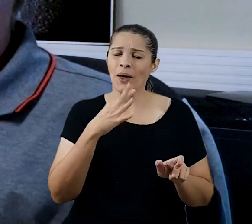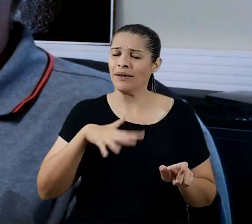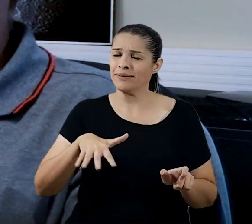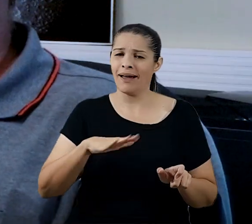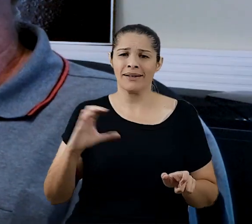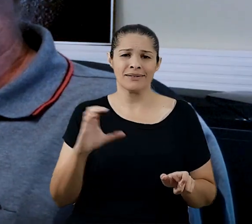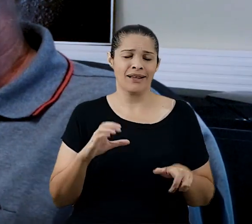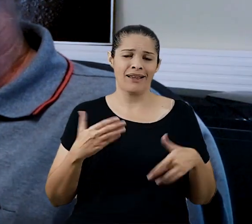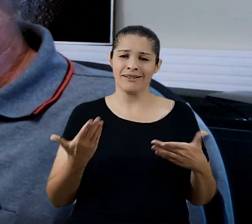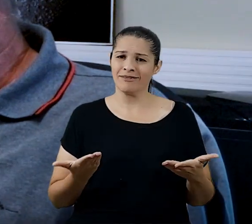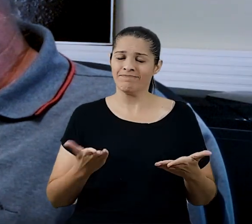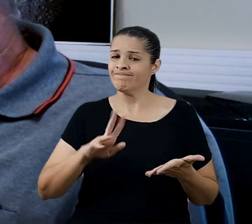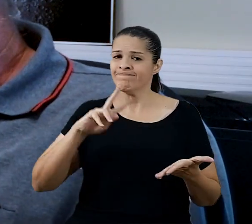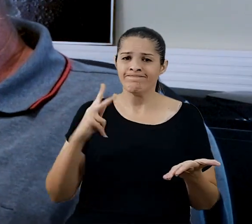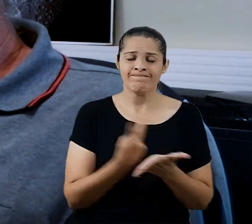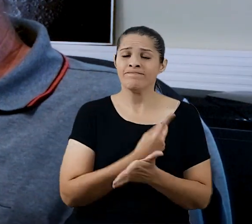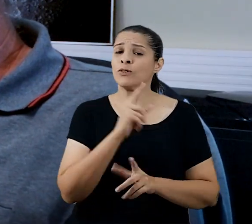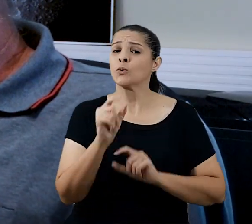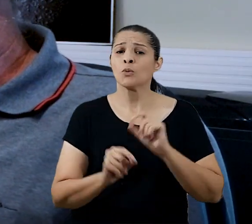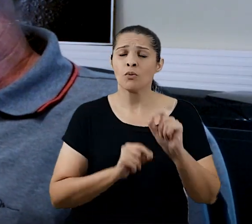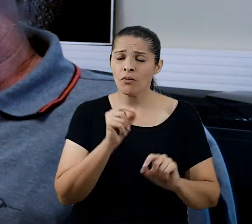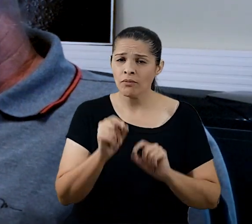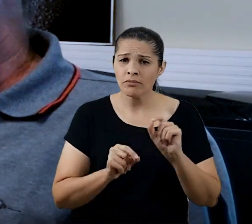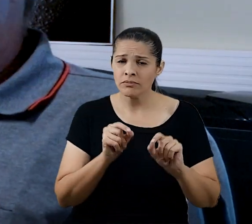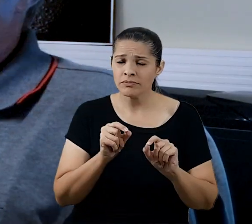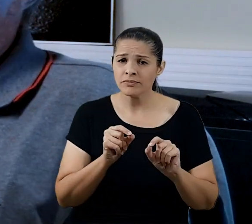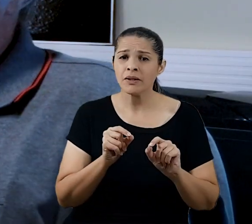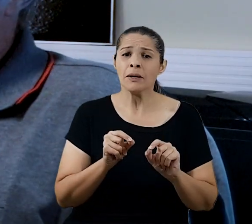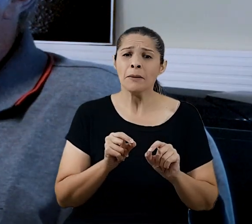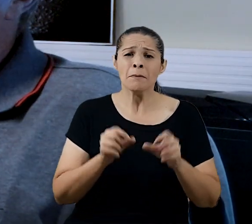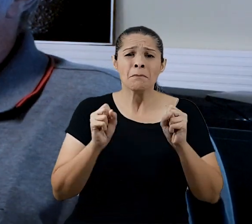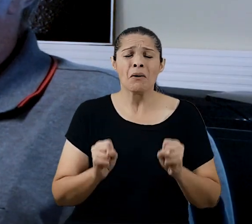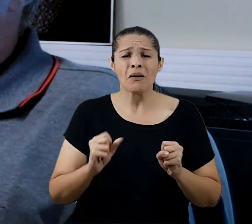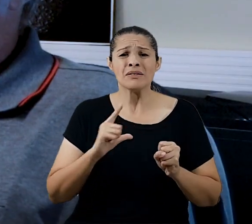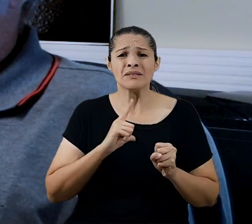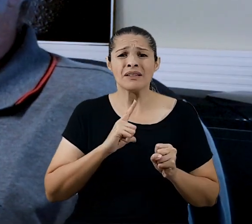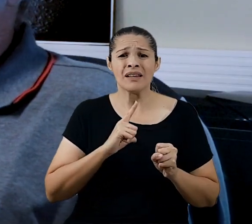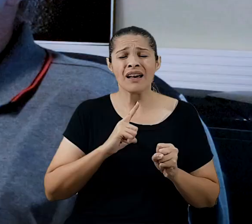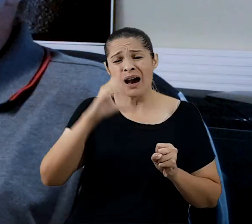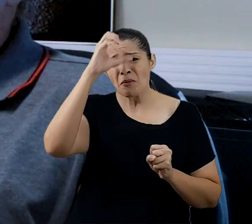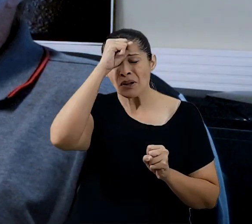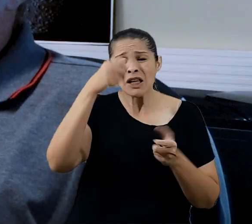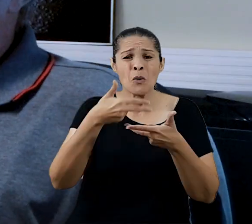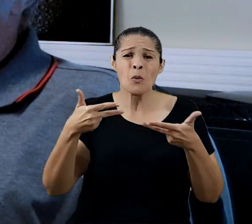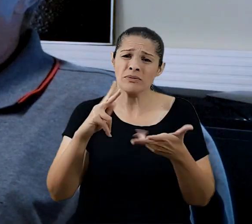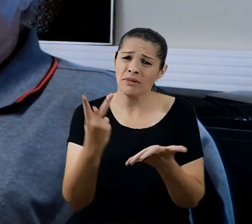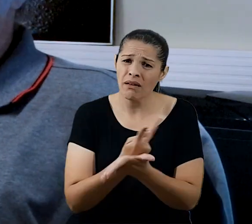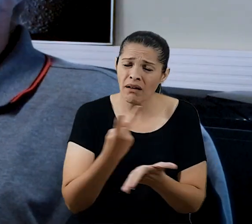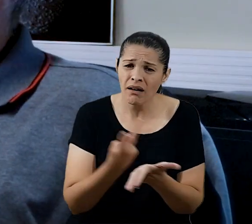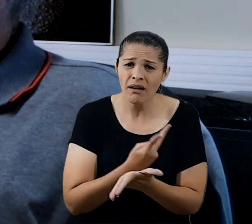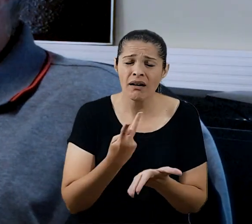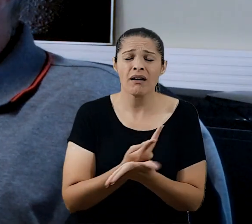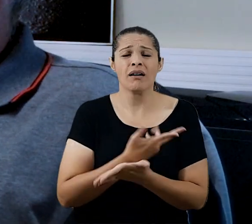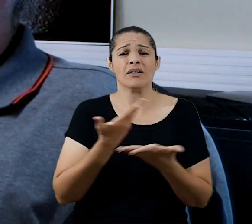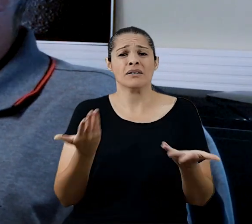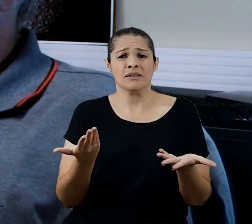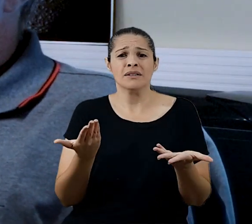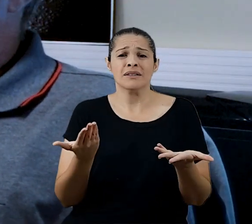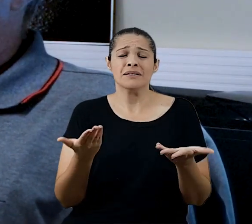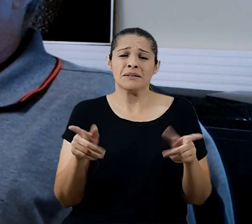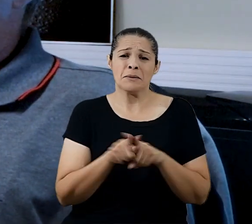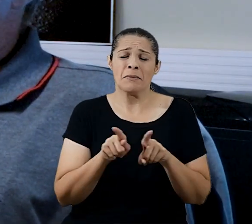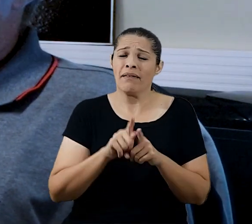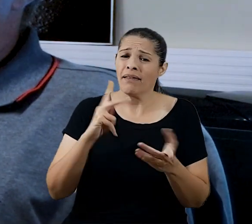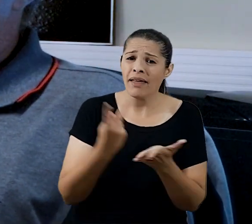e acaba sendo levada por explicações erradas, por erros conceituais,